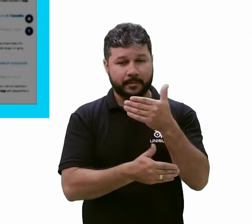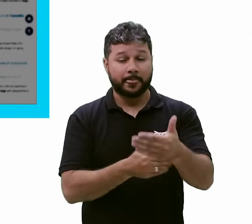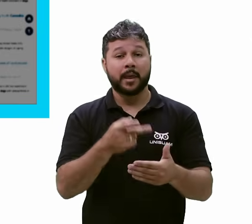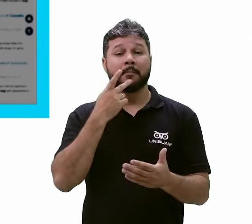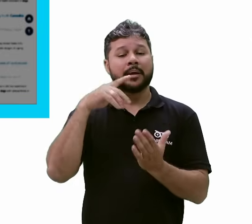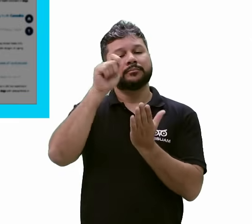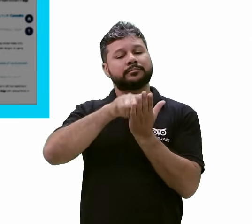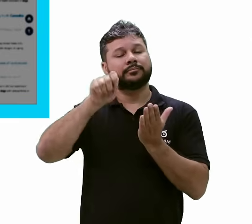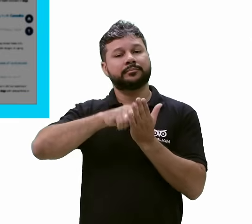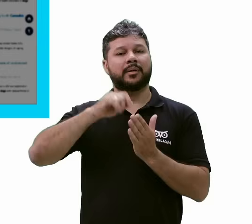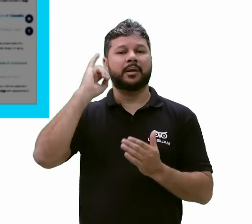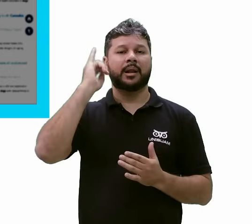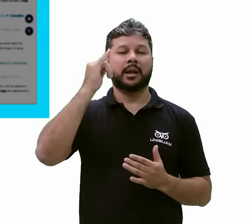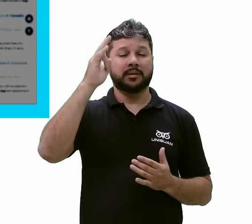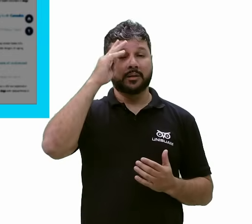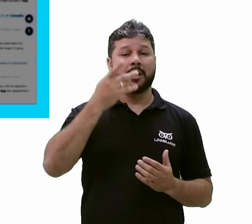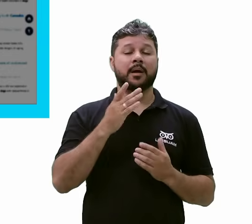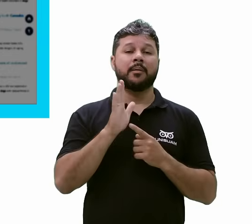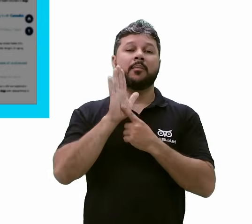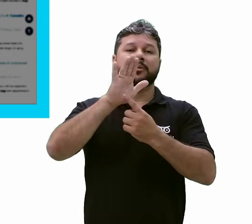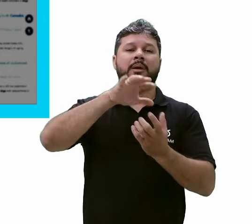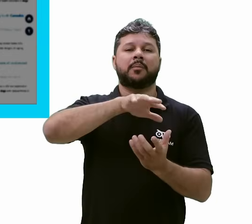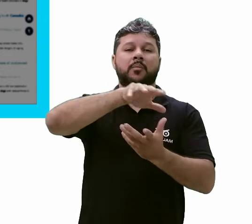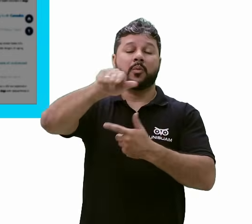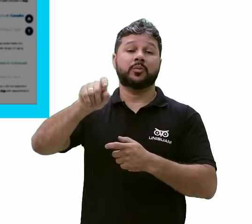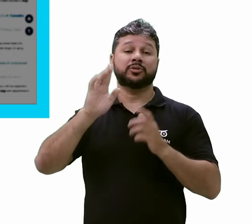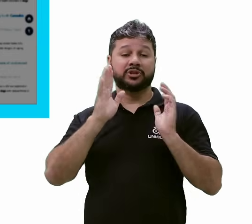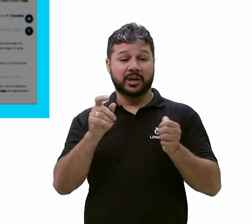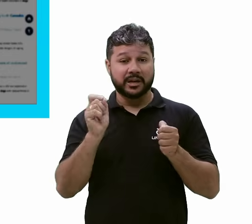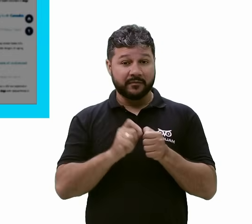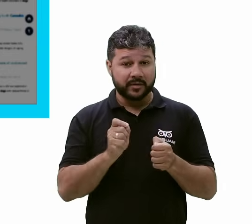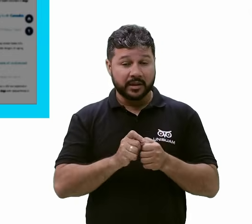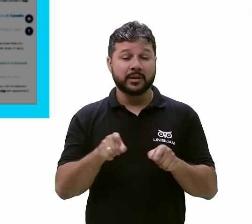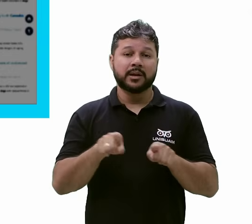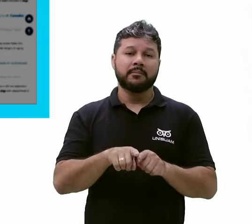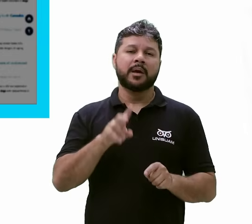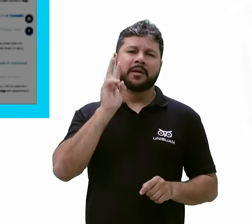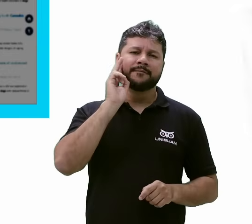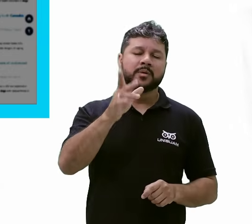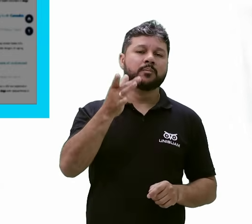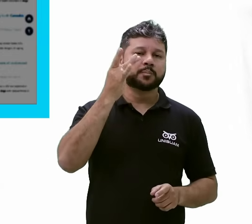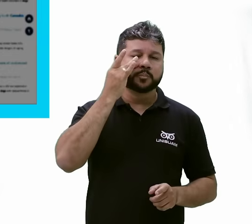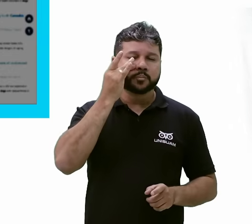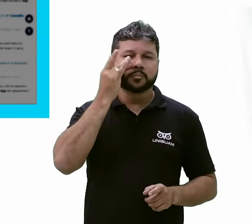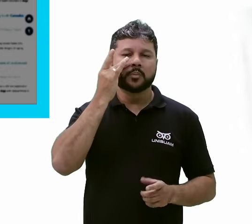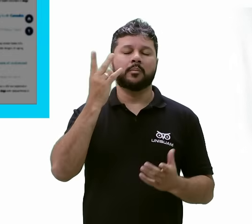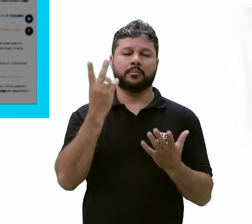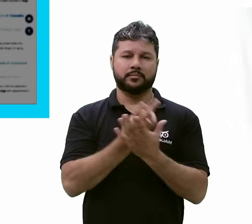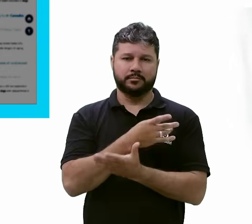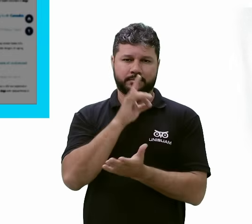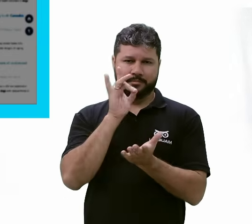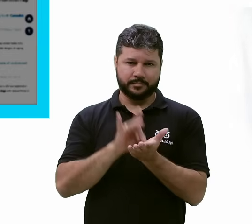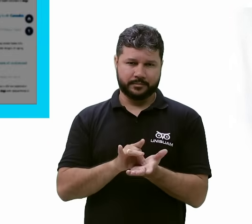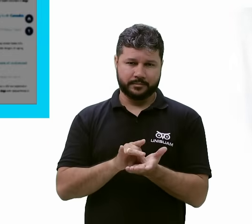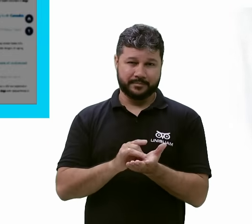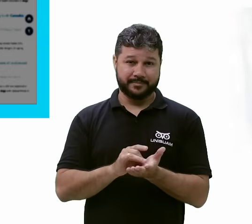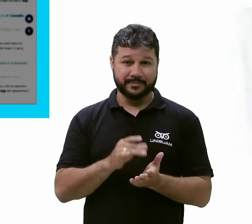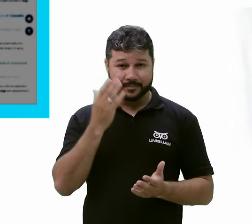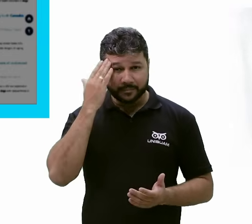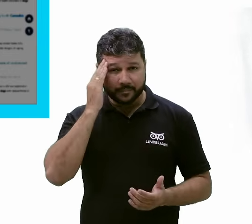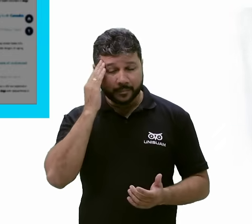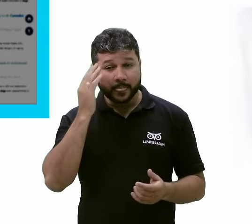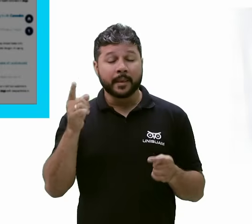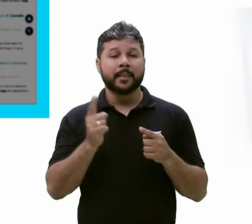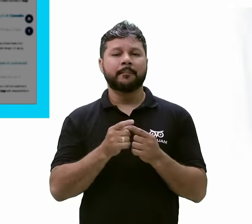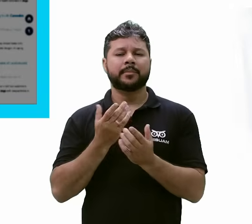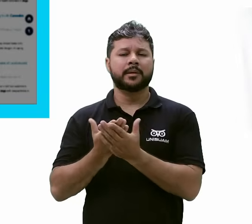ele é importante para a gente dizer para o mundo o que está acontecendo, o que já está sendo feito e o que a gente já está vendo na realidade. Tá? E a